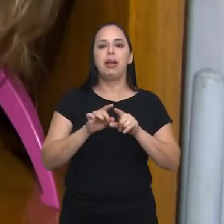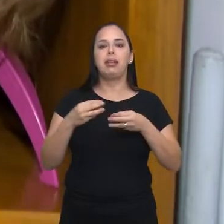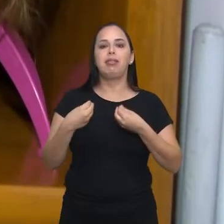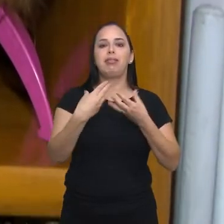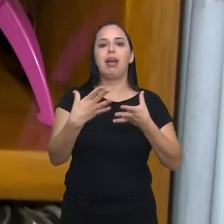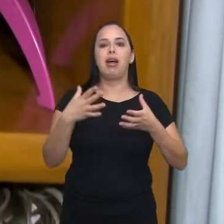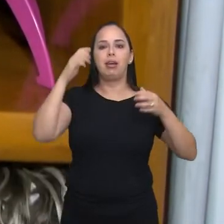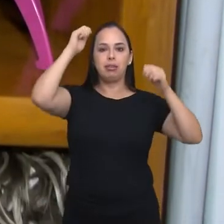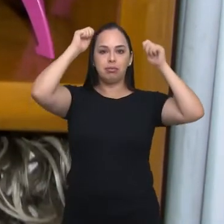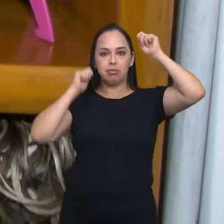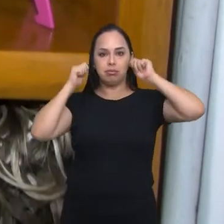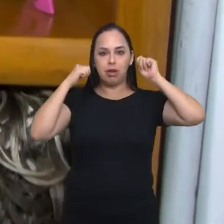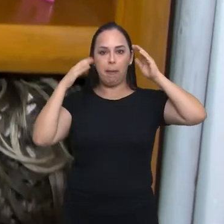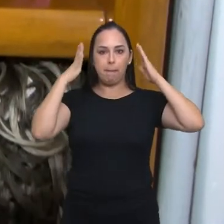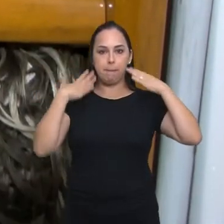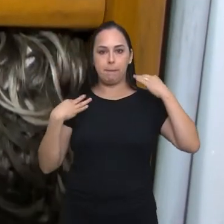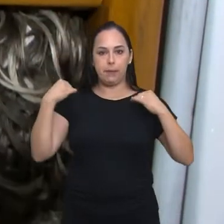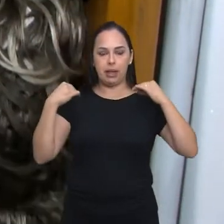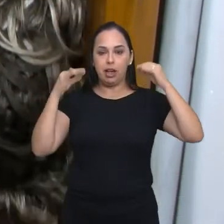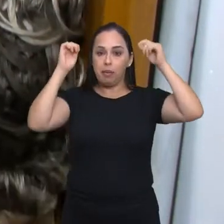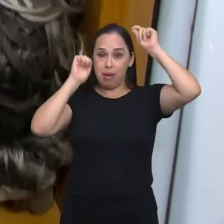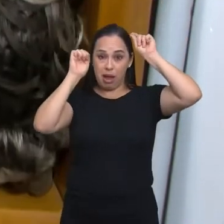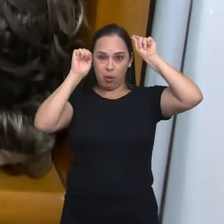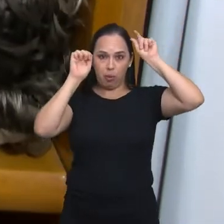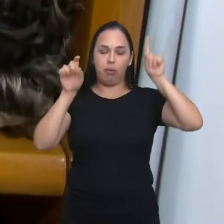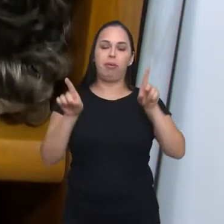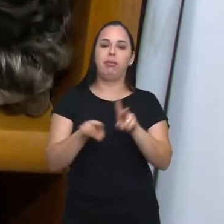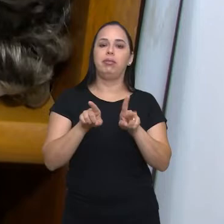oferece também a doação de perucas, né,